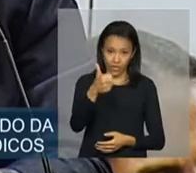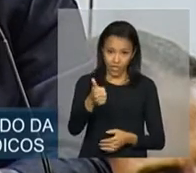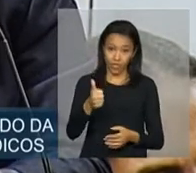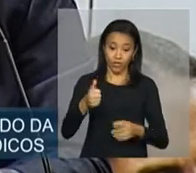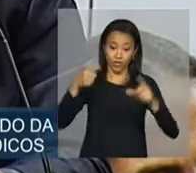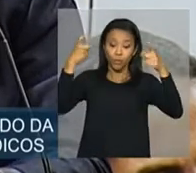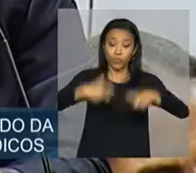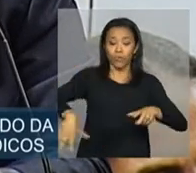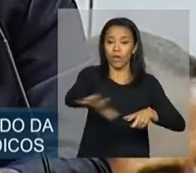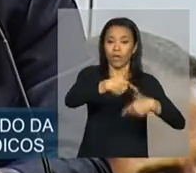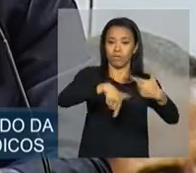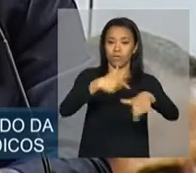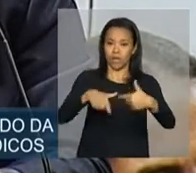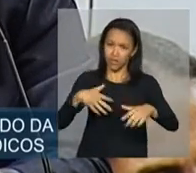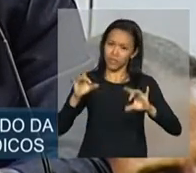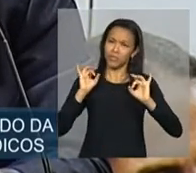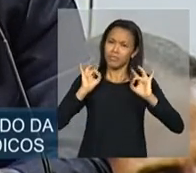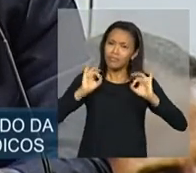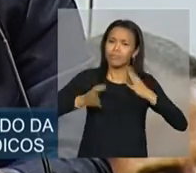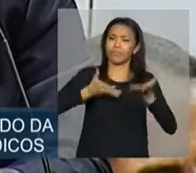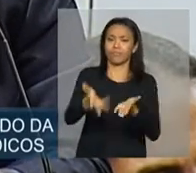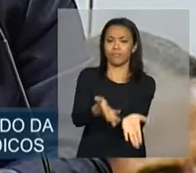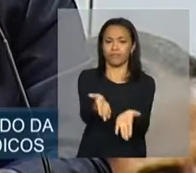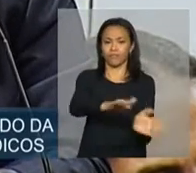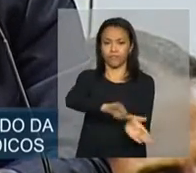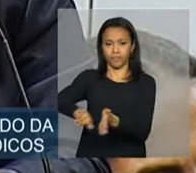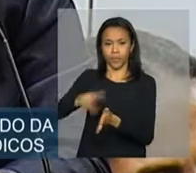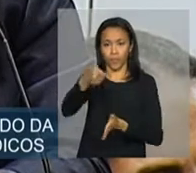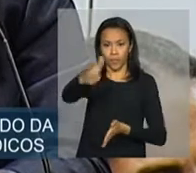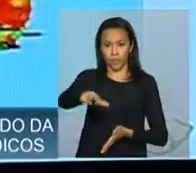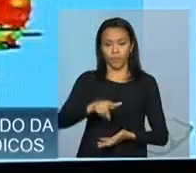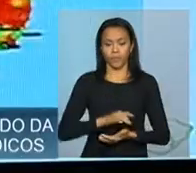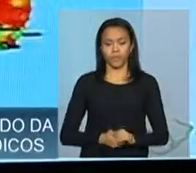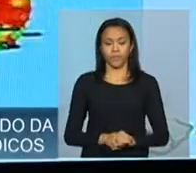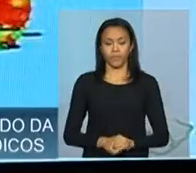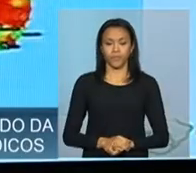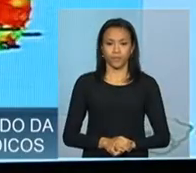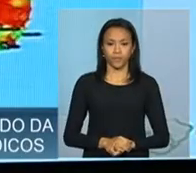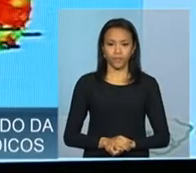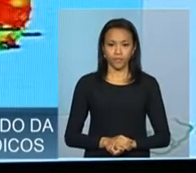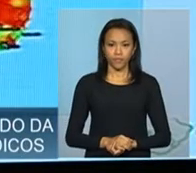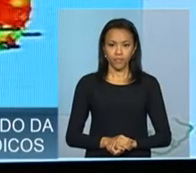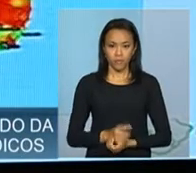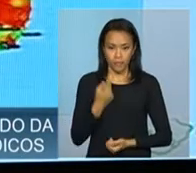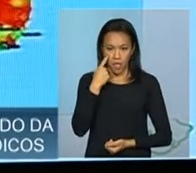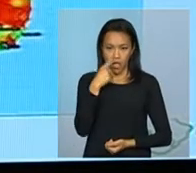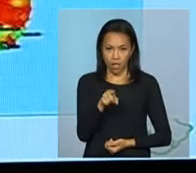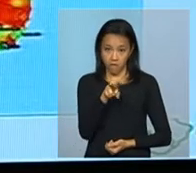desempenho de qualidade da assistência próximo e esse é um